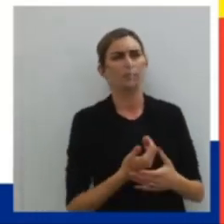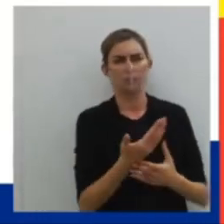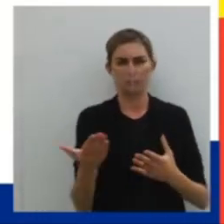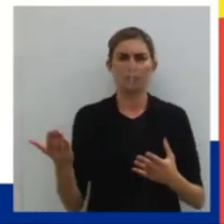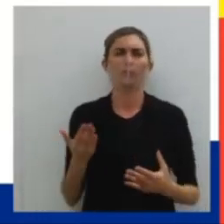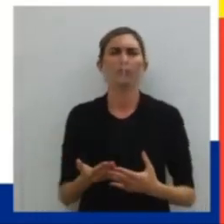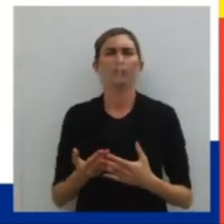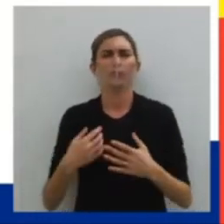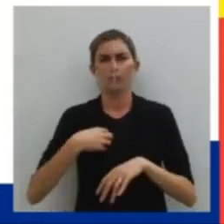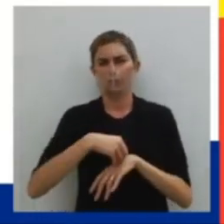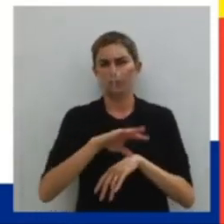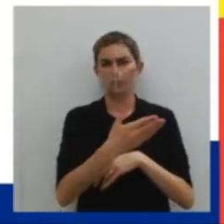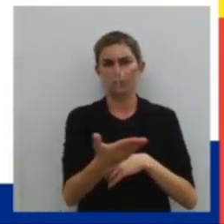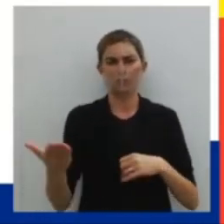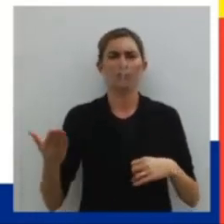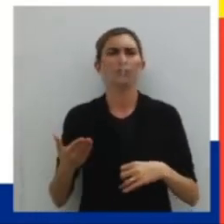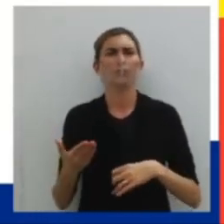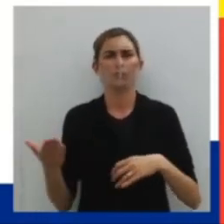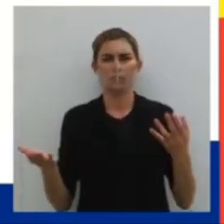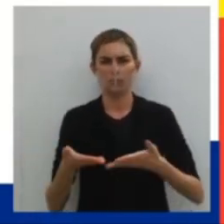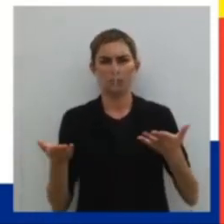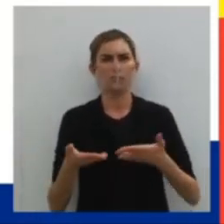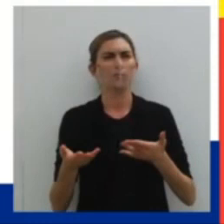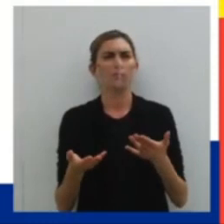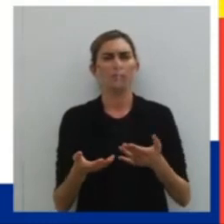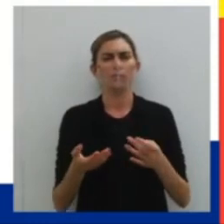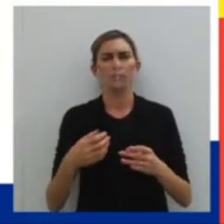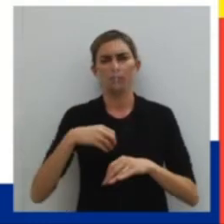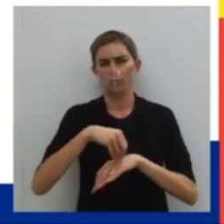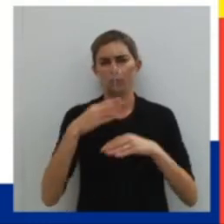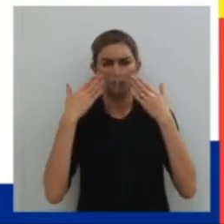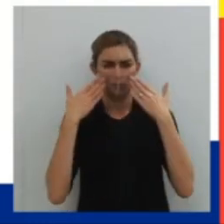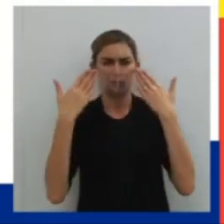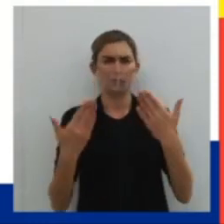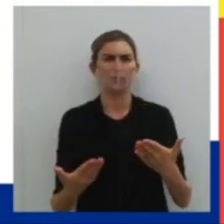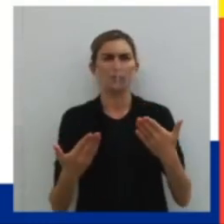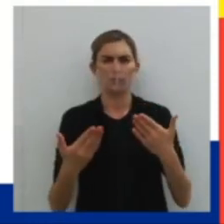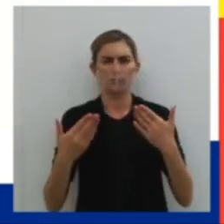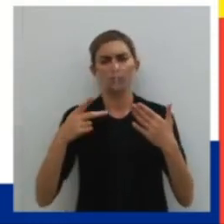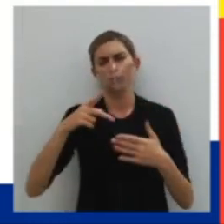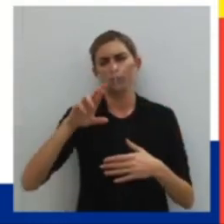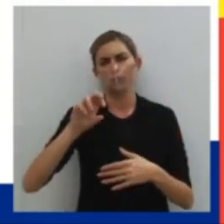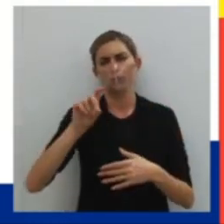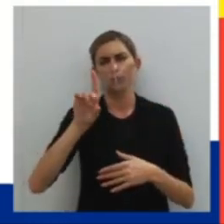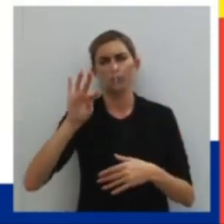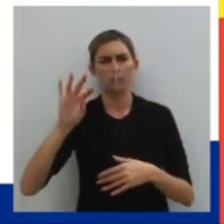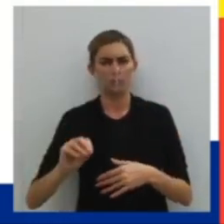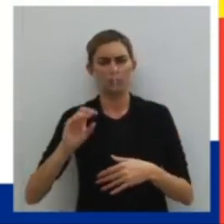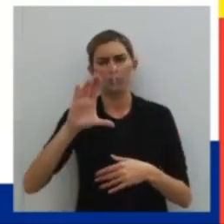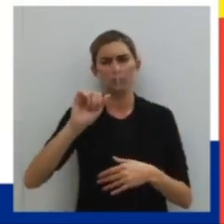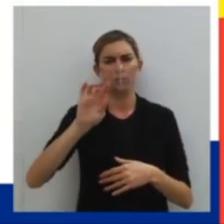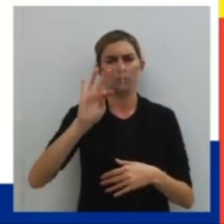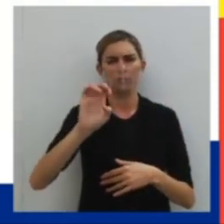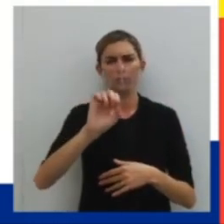Então, galera, eu trouxe agora para a gente uma apresentaçãozinha sobre o produto cartesiano. A